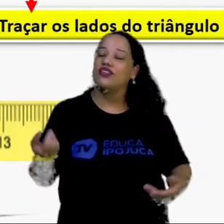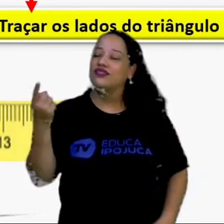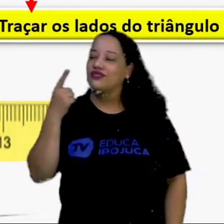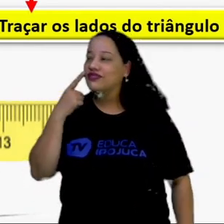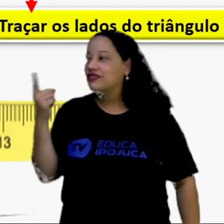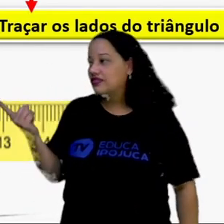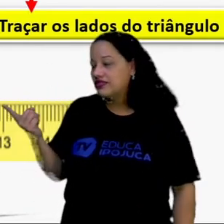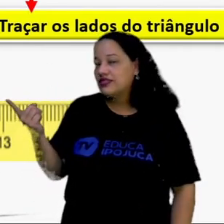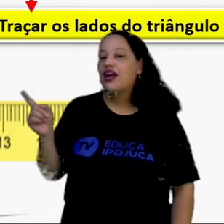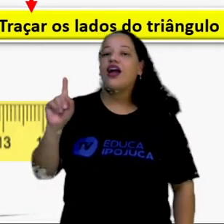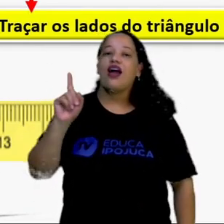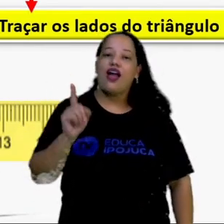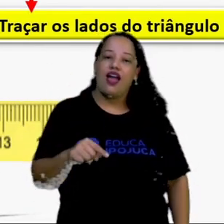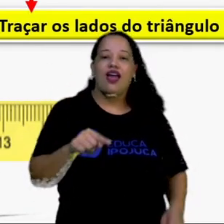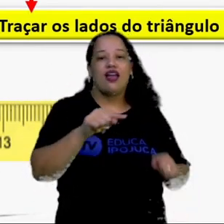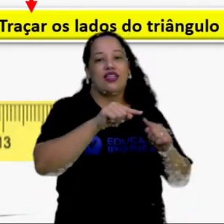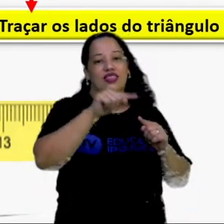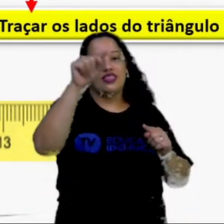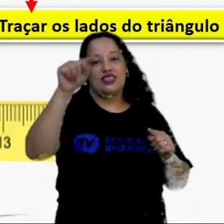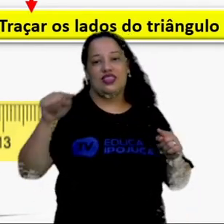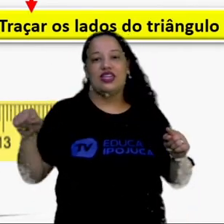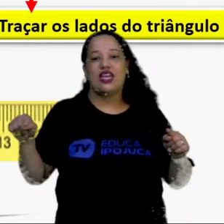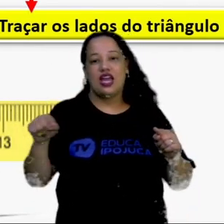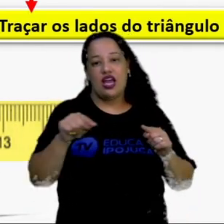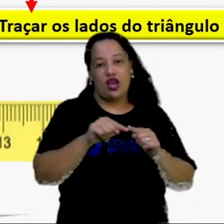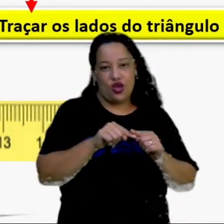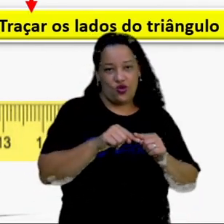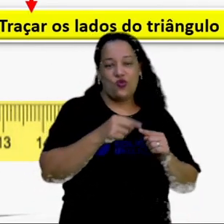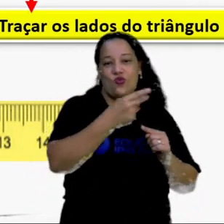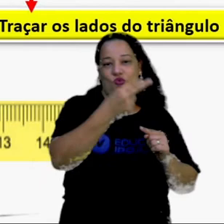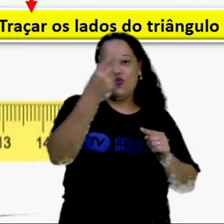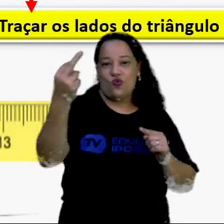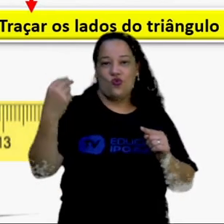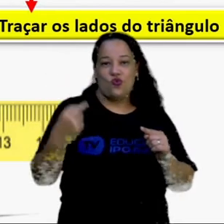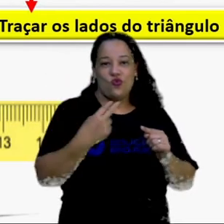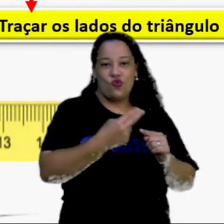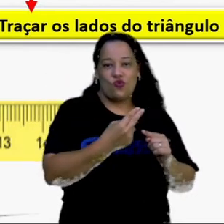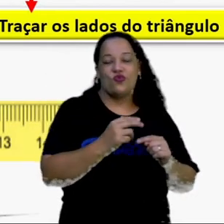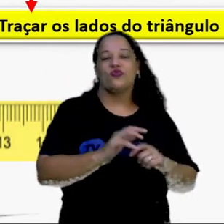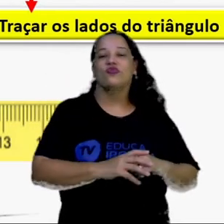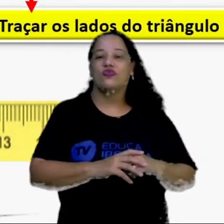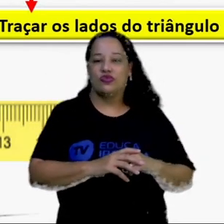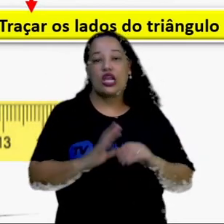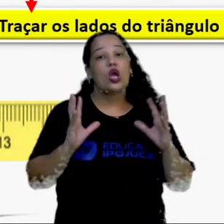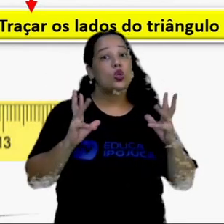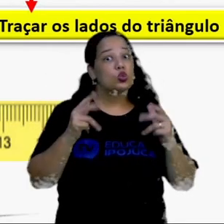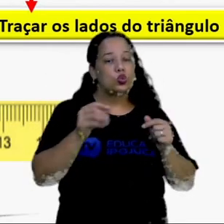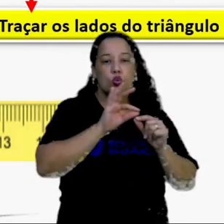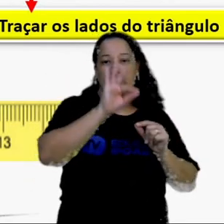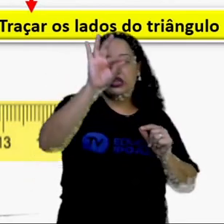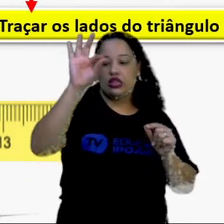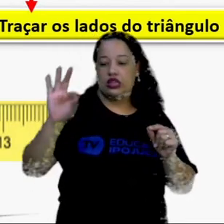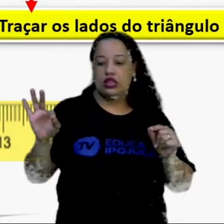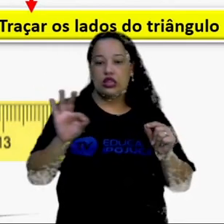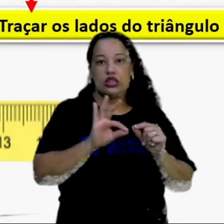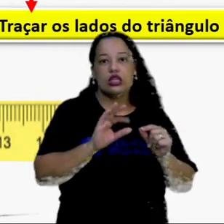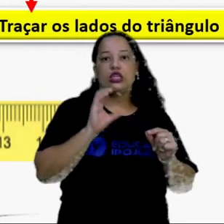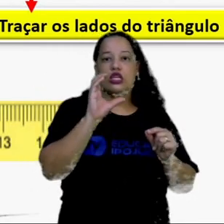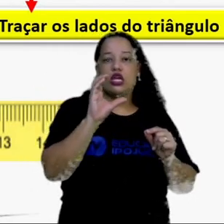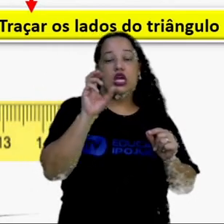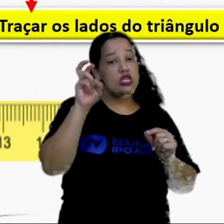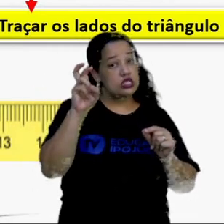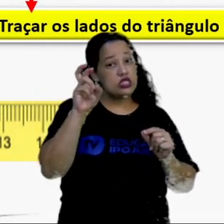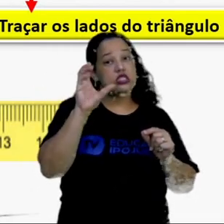agora um triângulo equilátero, ok? Cujo todas as medidas dos três lados têm